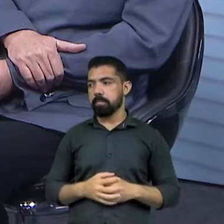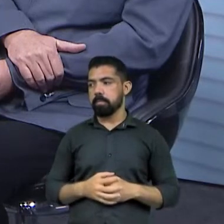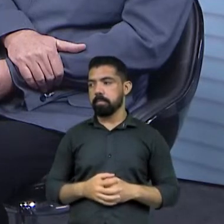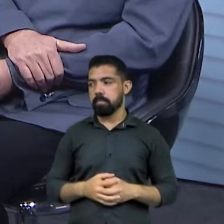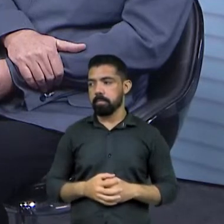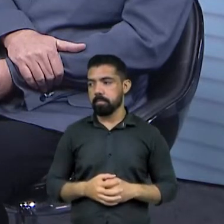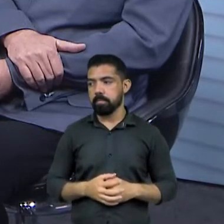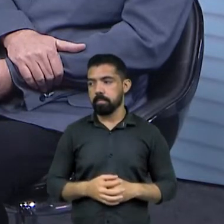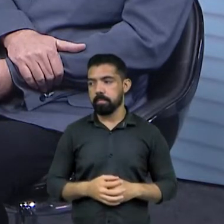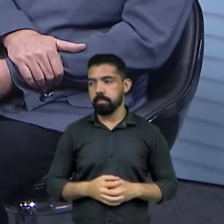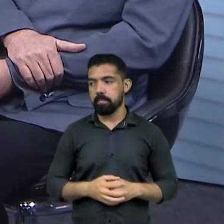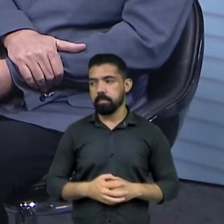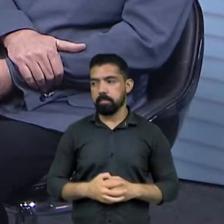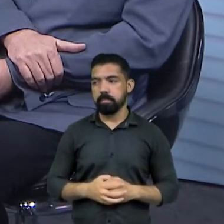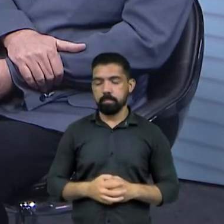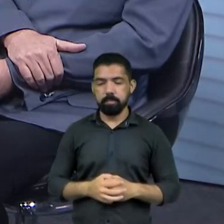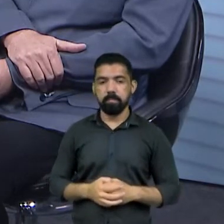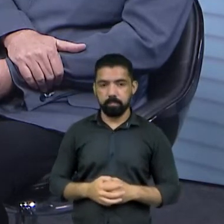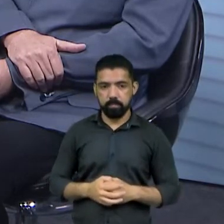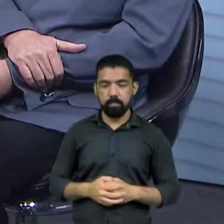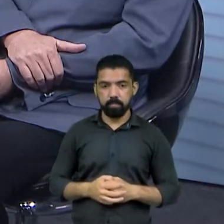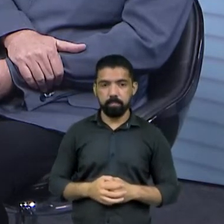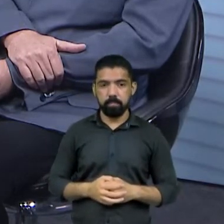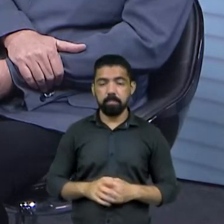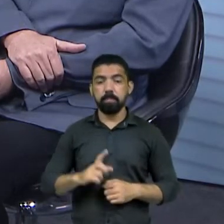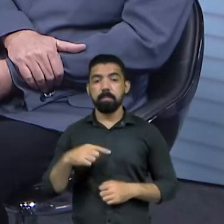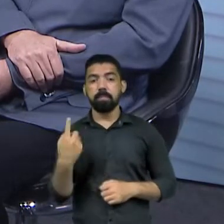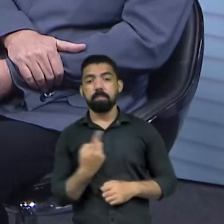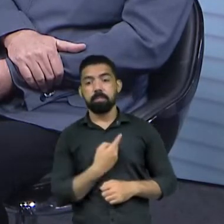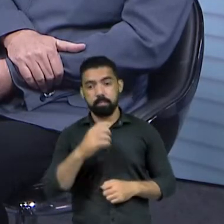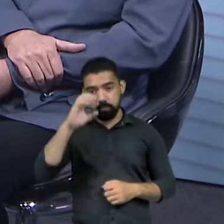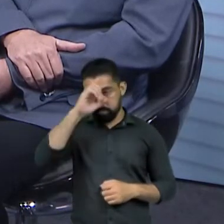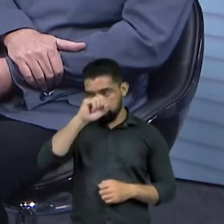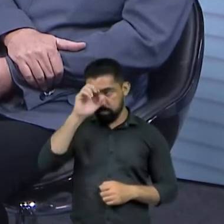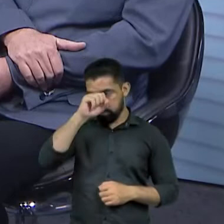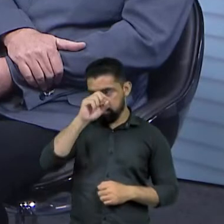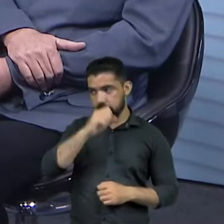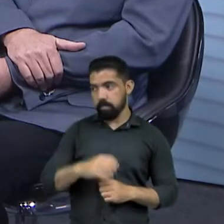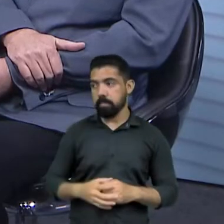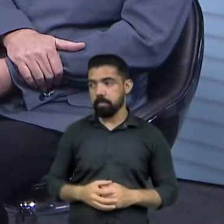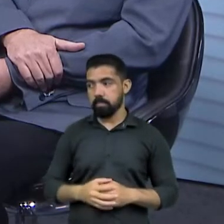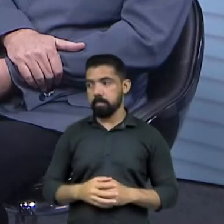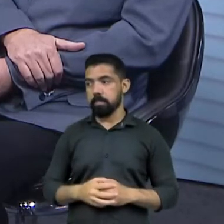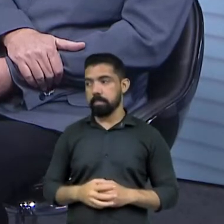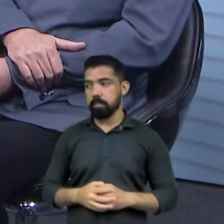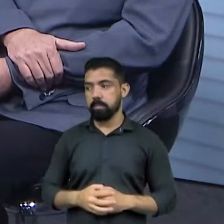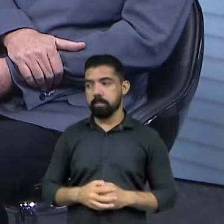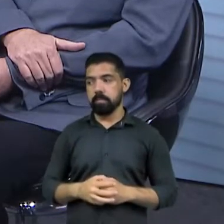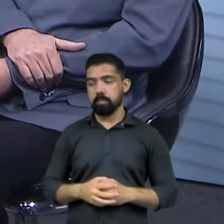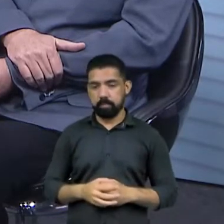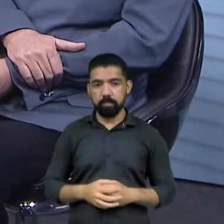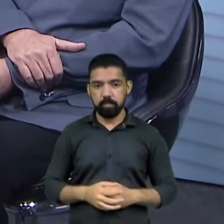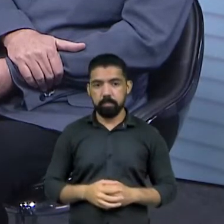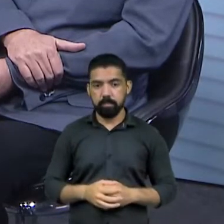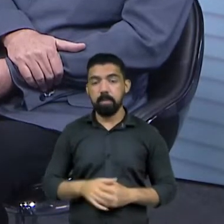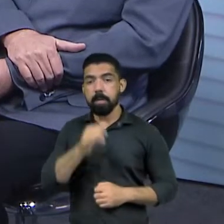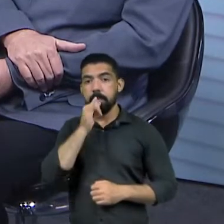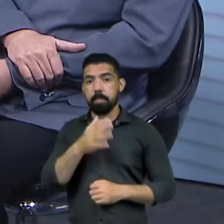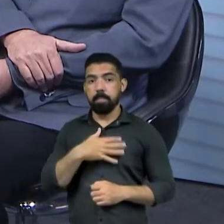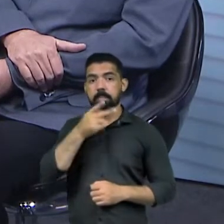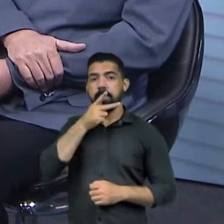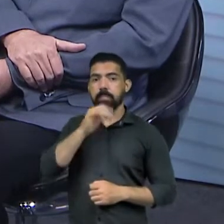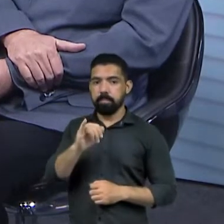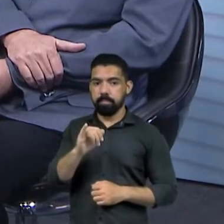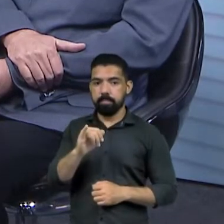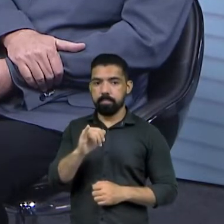cristãos que nós precisamos defender então Nós aprendemos a conviver com o diferente então hoje meu pai Por Exemplo foi apedrejado